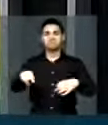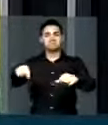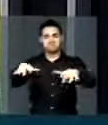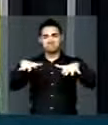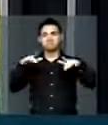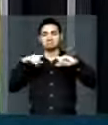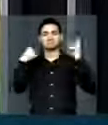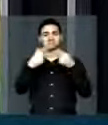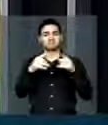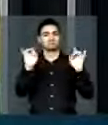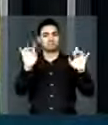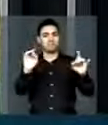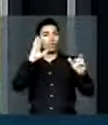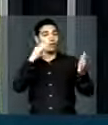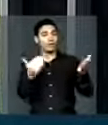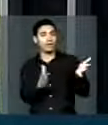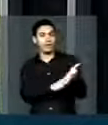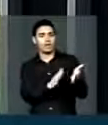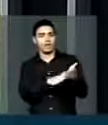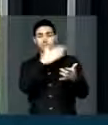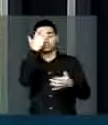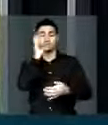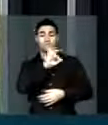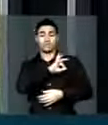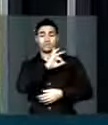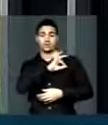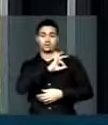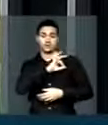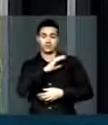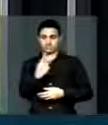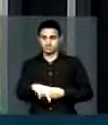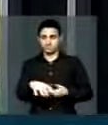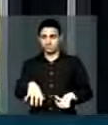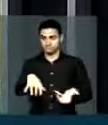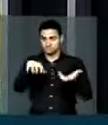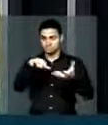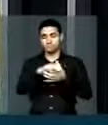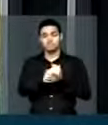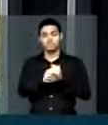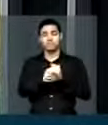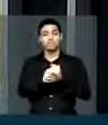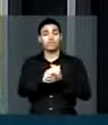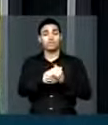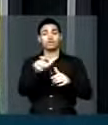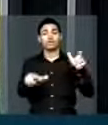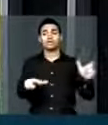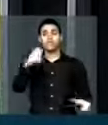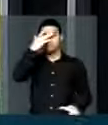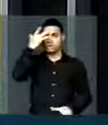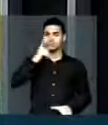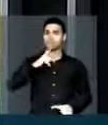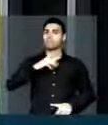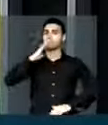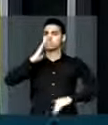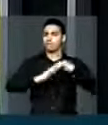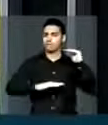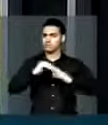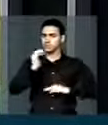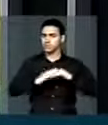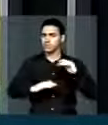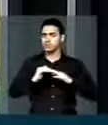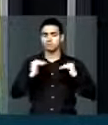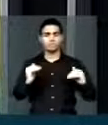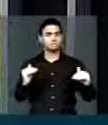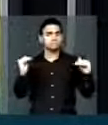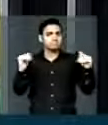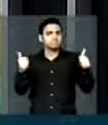sessão solene em homenagem aos agentes da Polícia Legislativa. Estamos falando de profissionais capacitados e